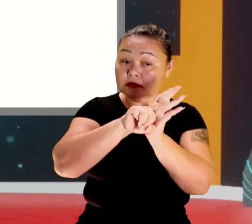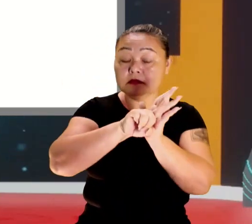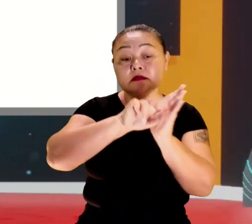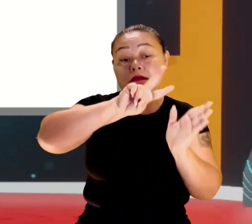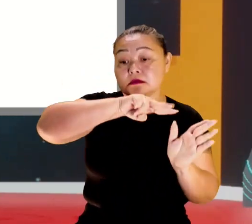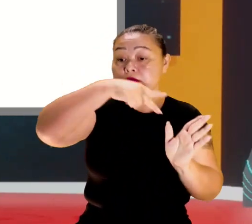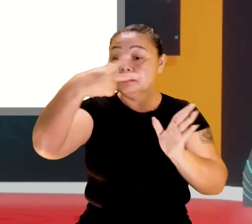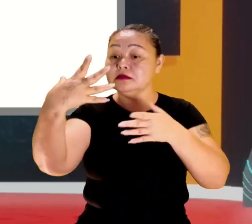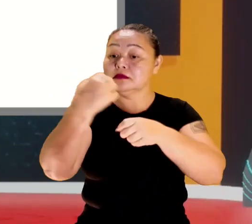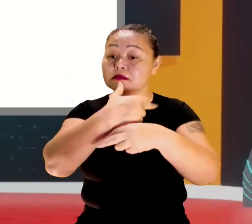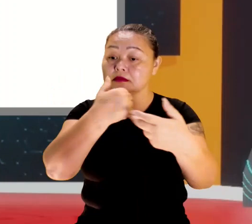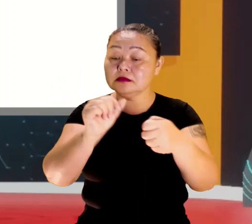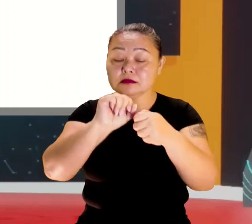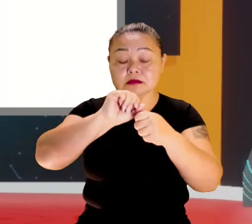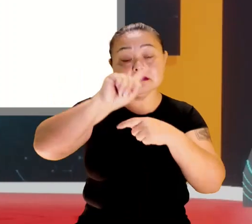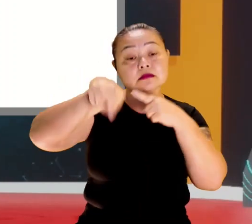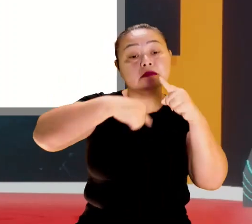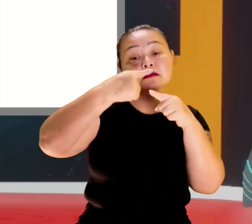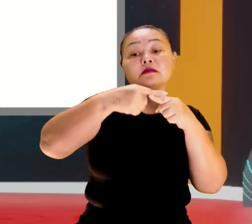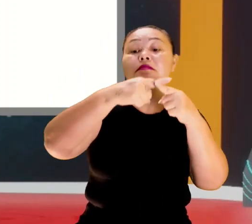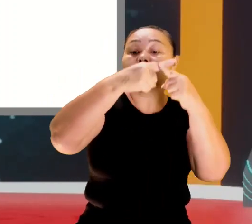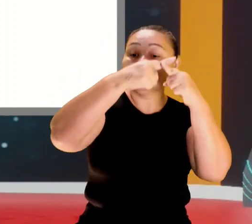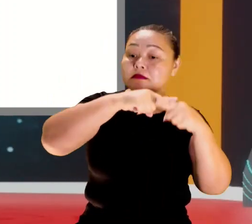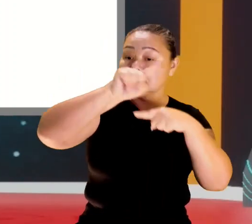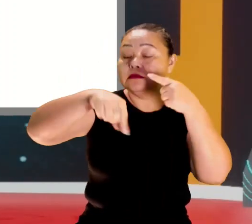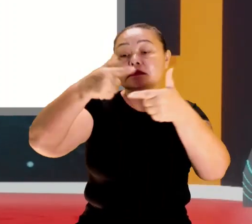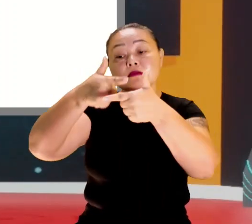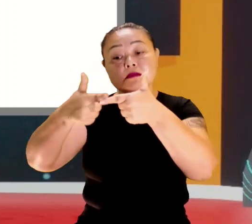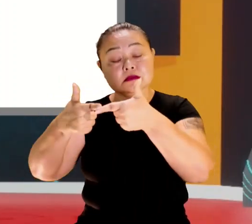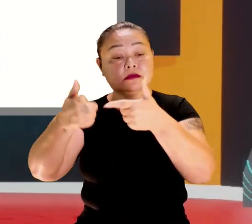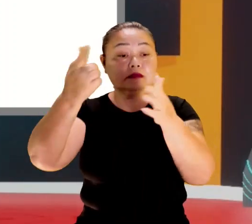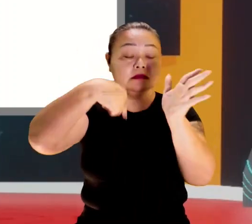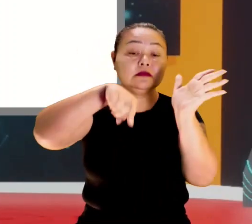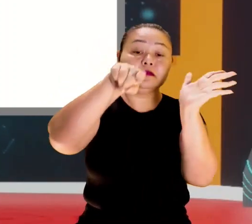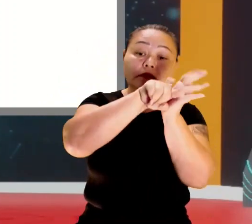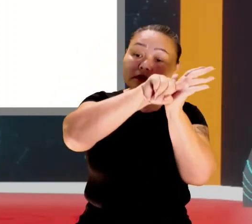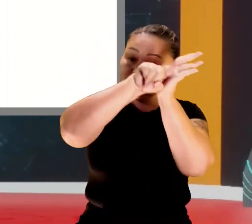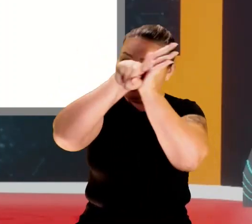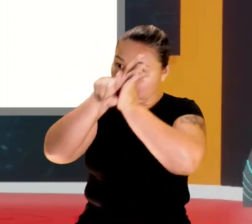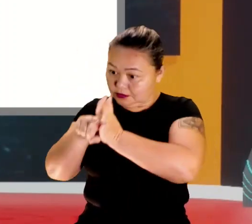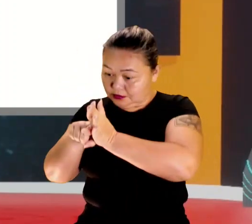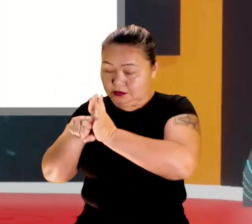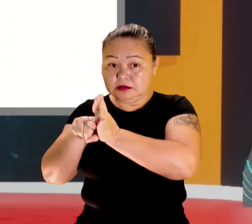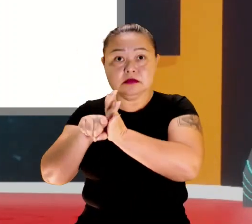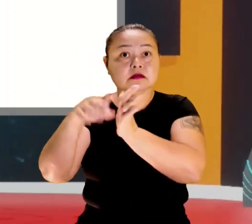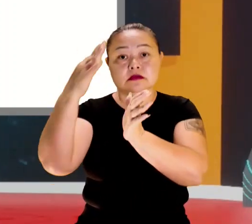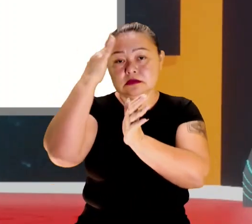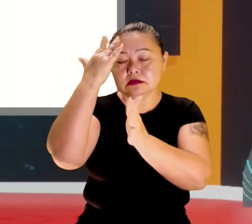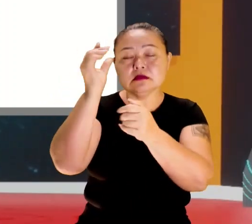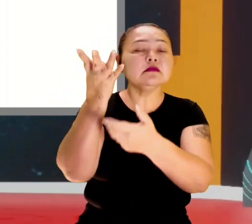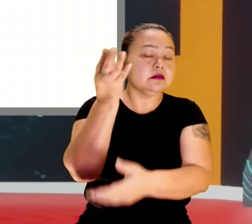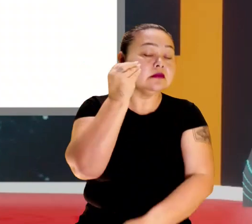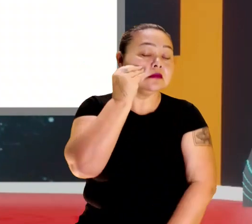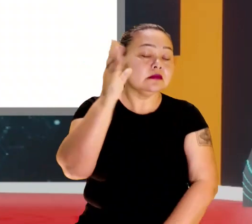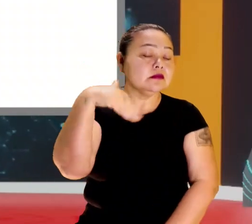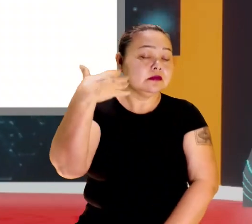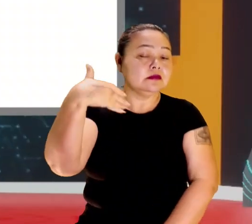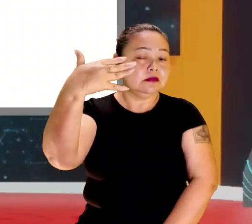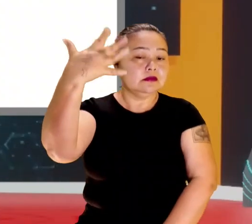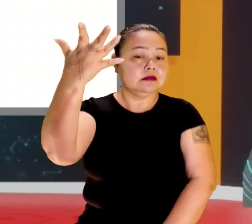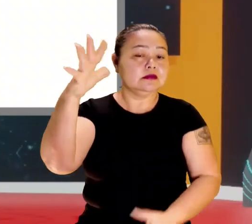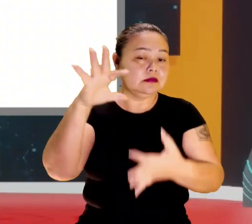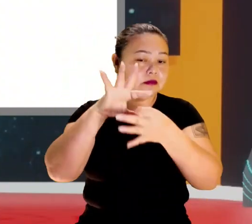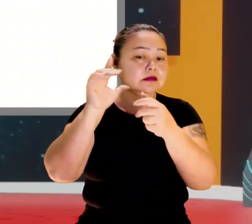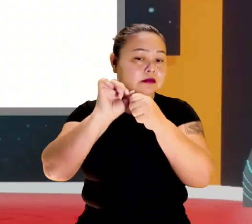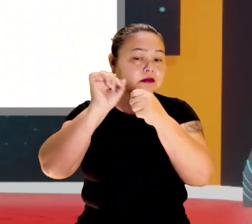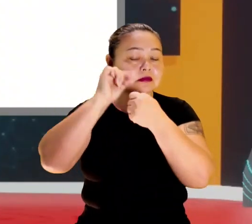inversa. A inversa da multiplicação é a divisão. Se ele está negativo, ele continua negativo. Mas não entendi. A gente vai ter situações que isso